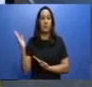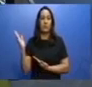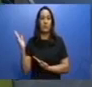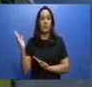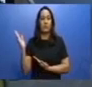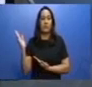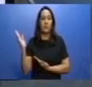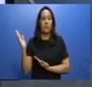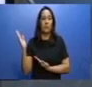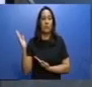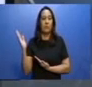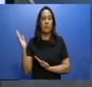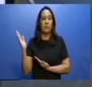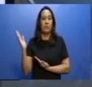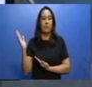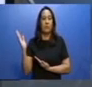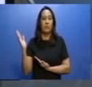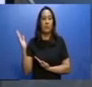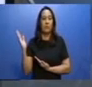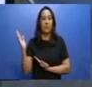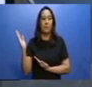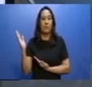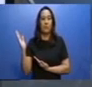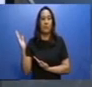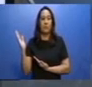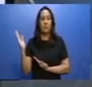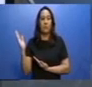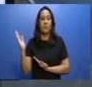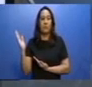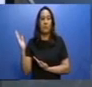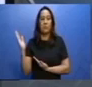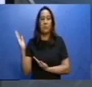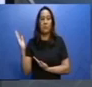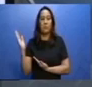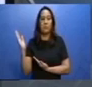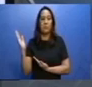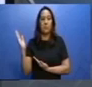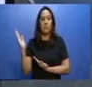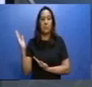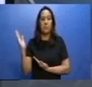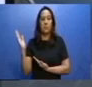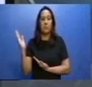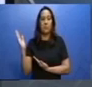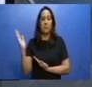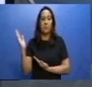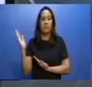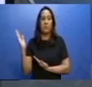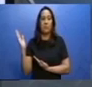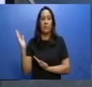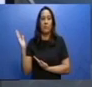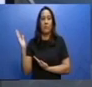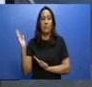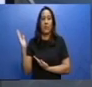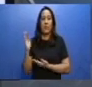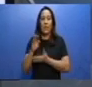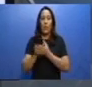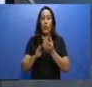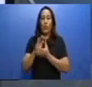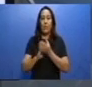aqui? Por que que eu tô fazendo? Porque essa sequência é essa daqui. Então, depois dessa, não veio